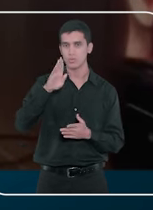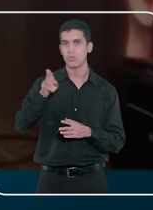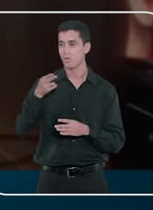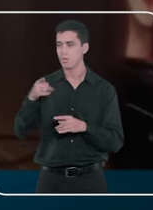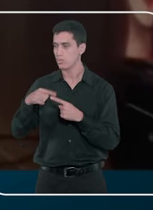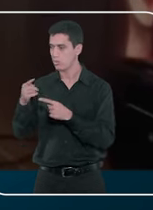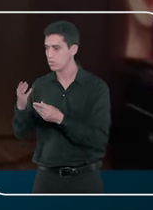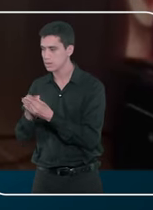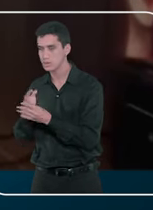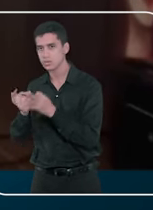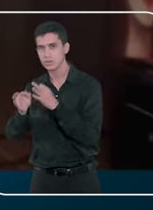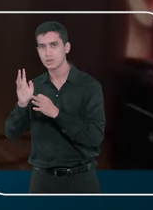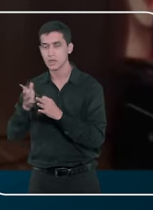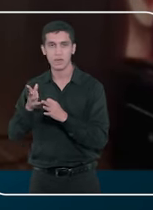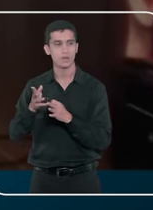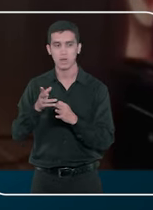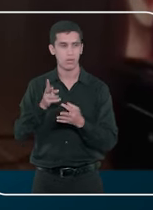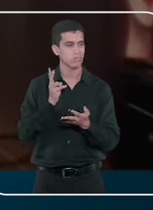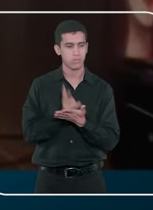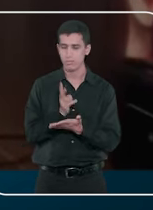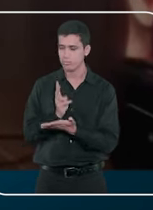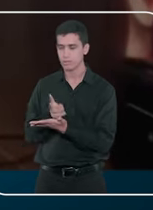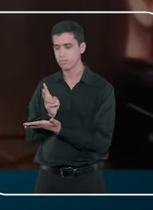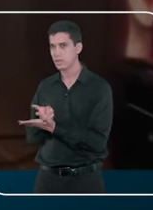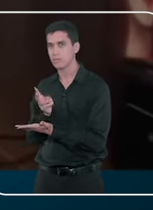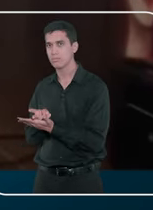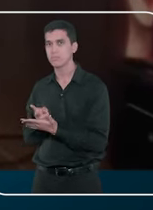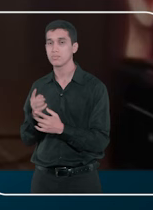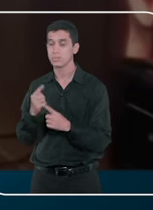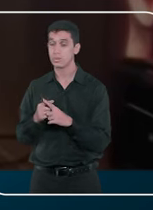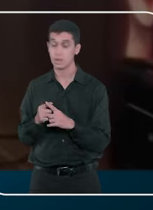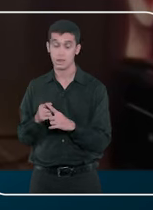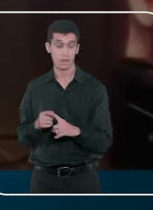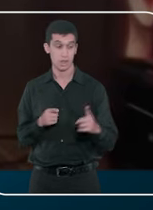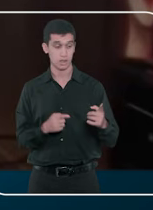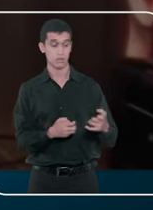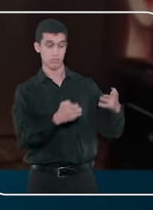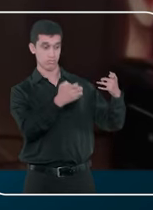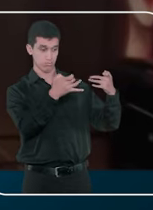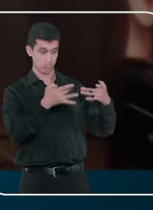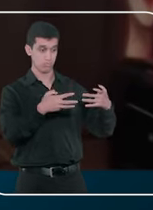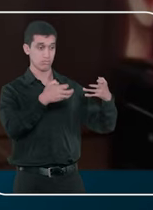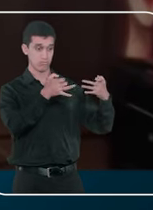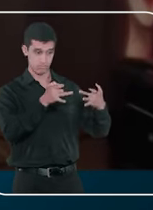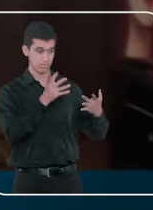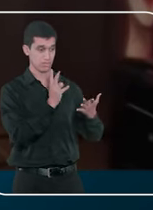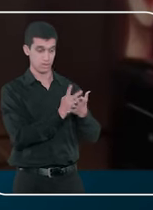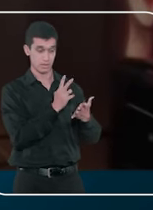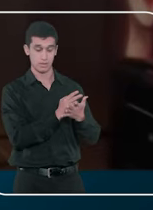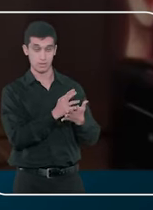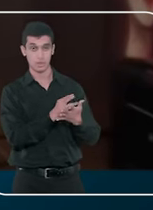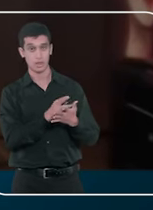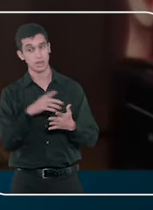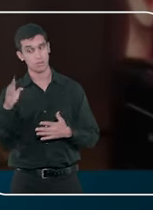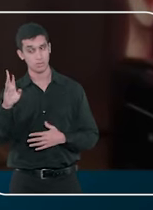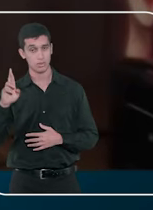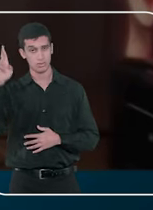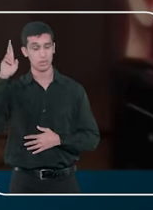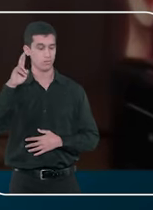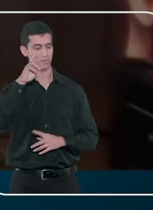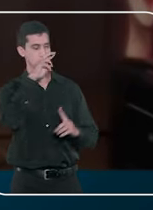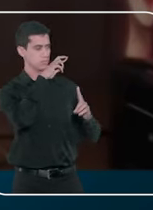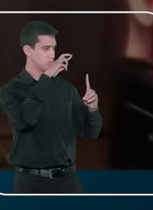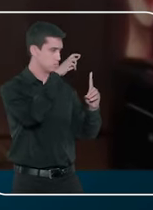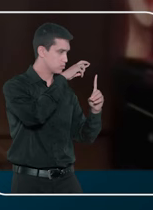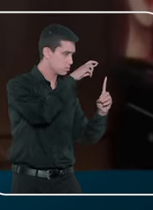ele persiste enquanto são verificadas as providências a cargo do interessado, exatamente